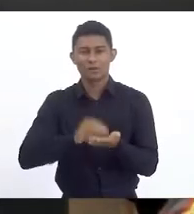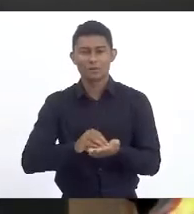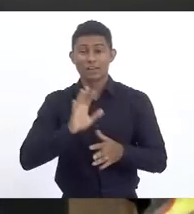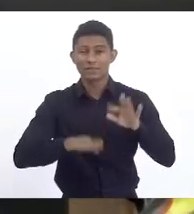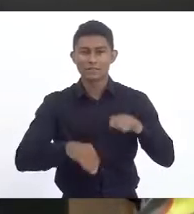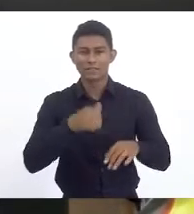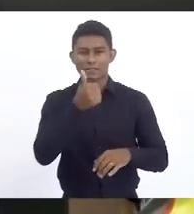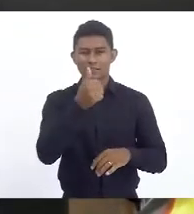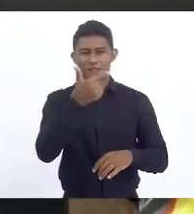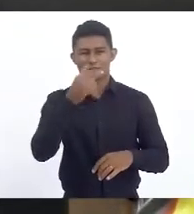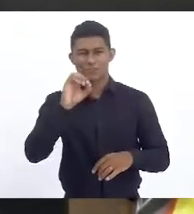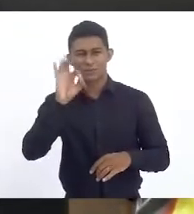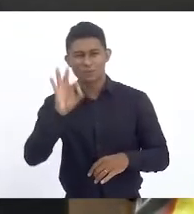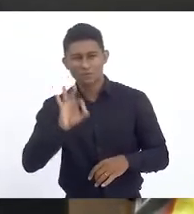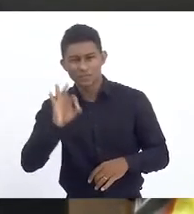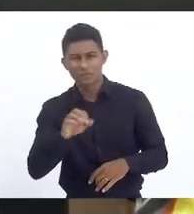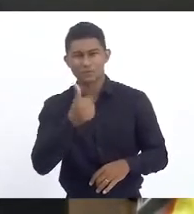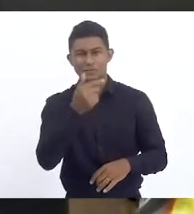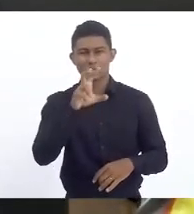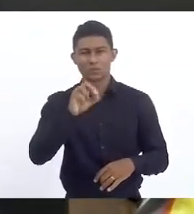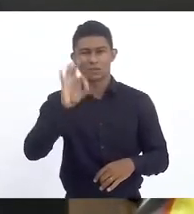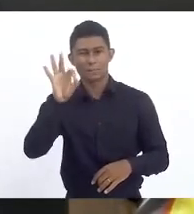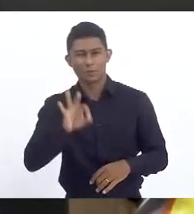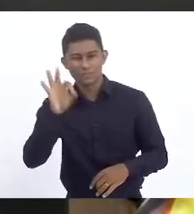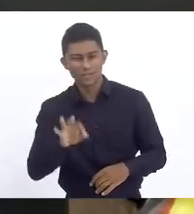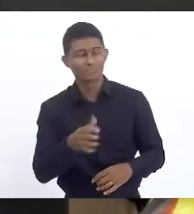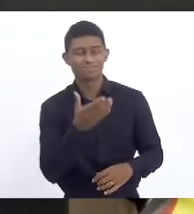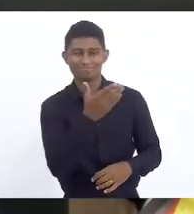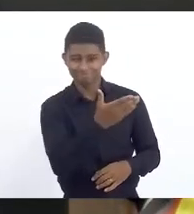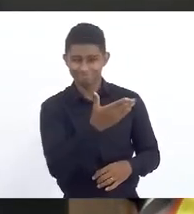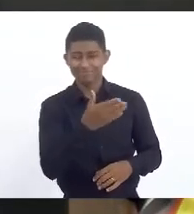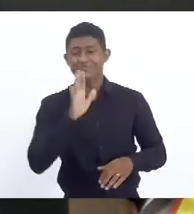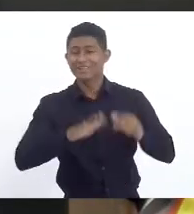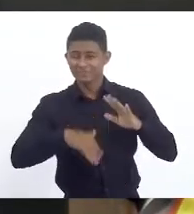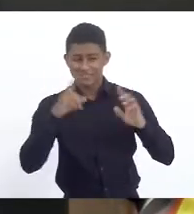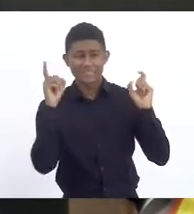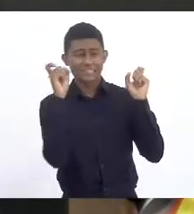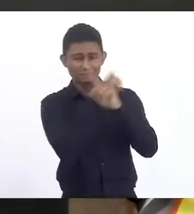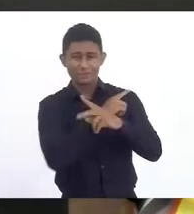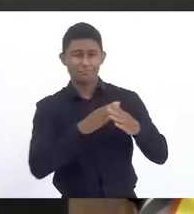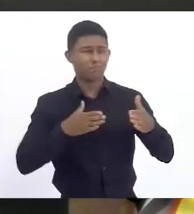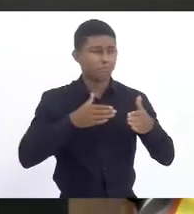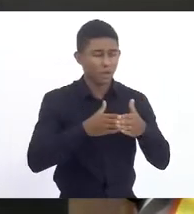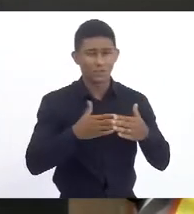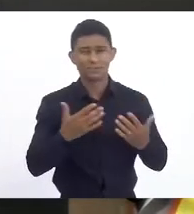valor solicitado, acaba se tornando um entrave. Então, soluções que têm